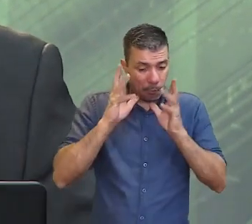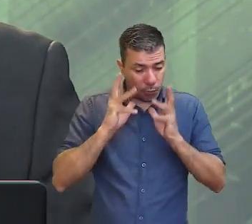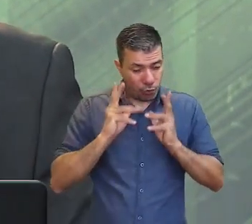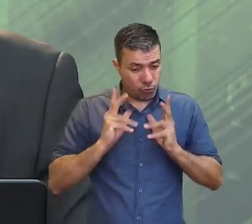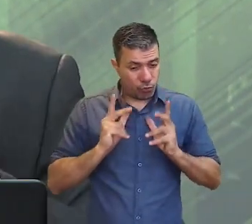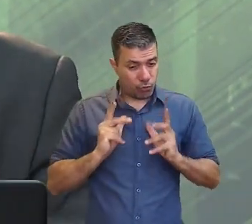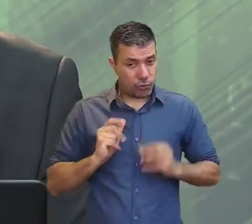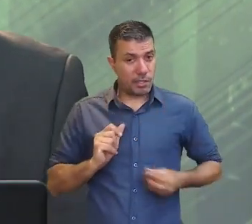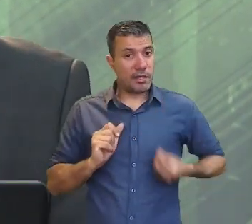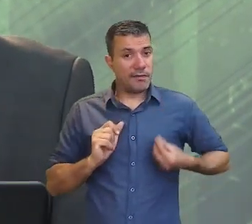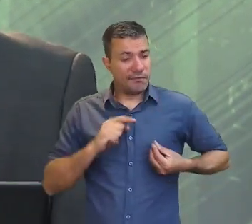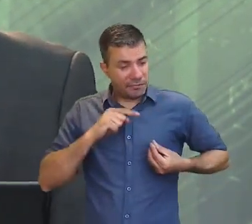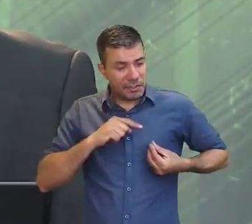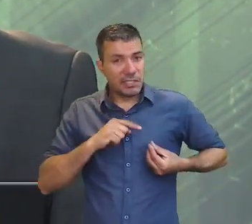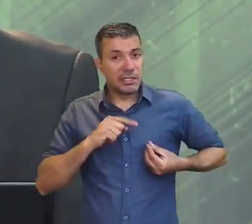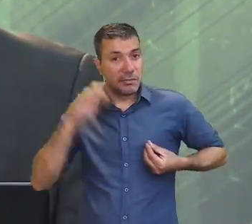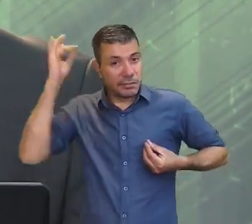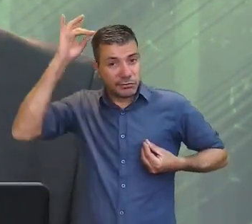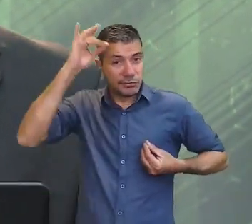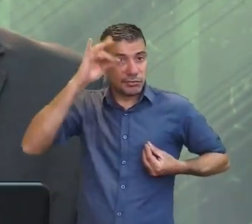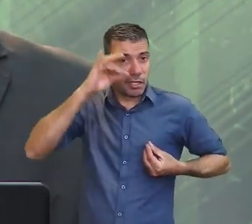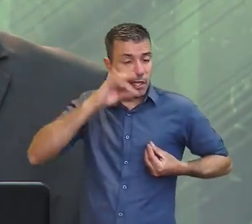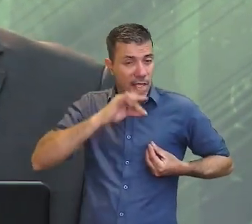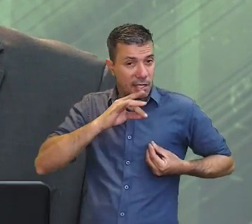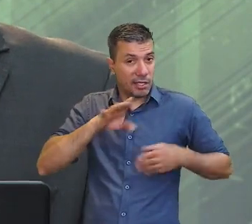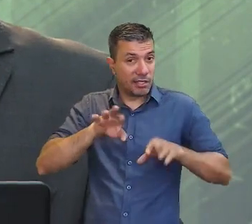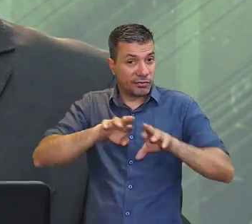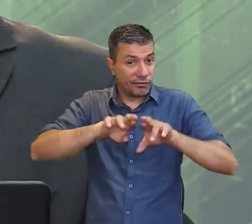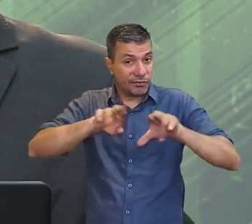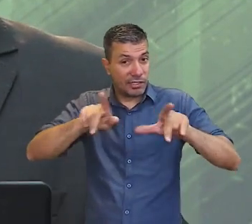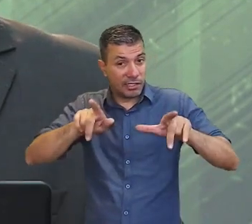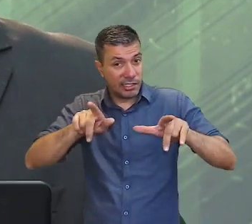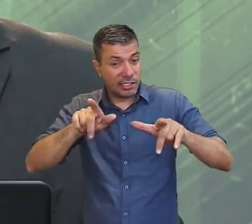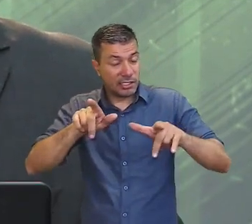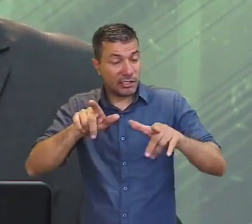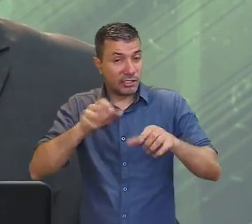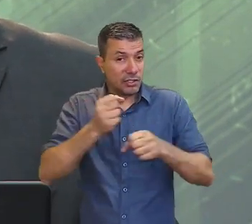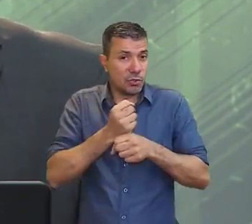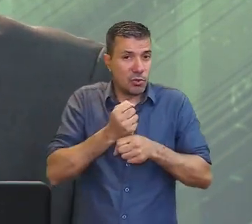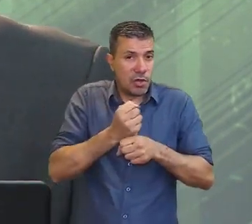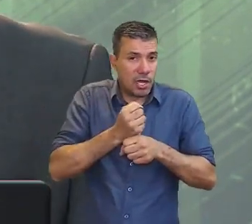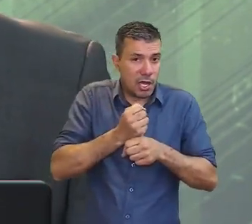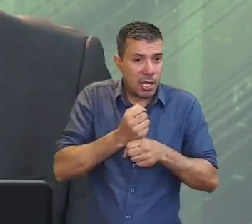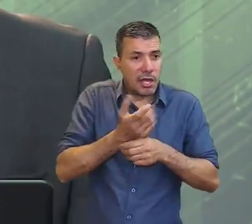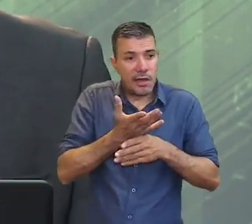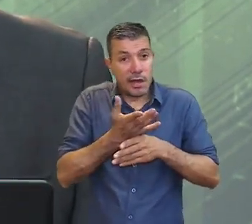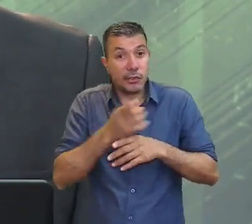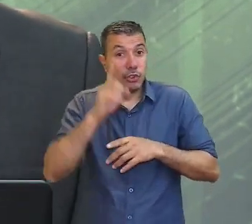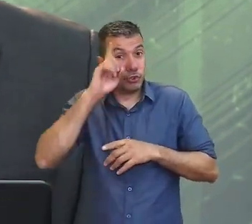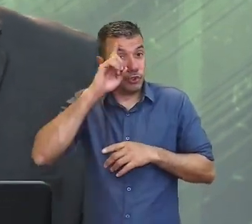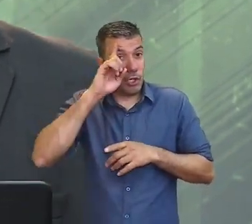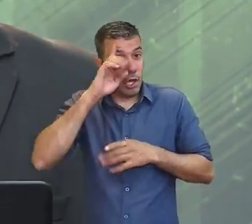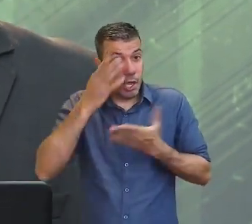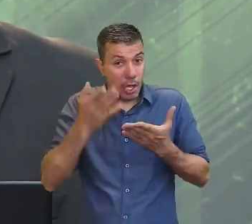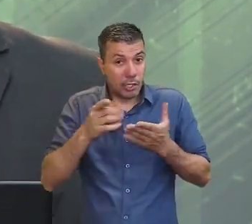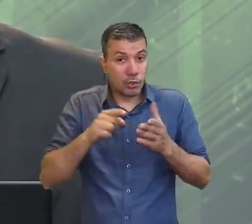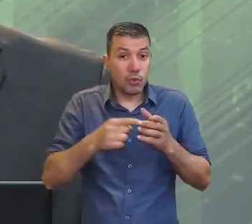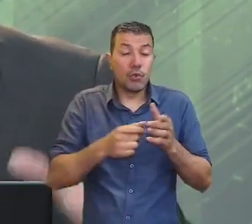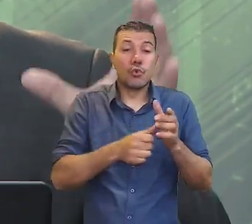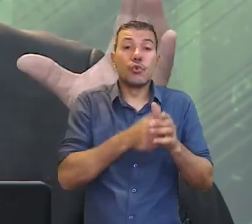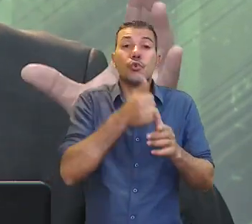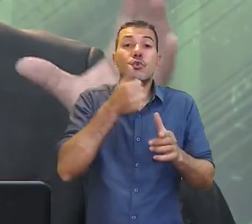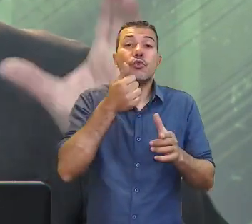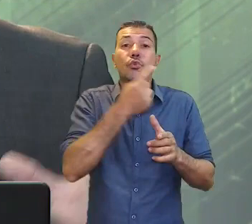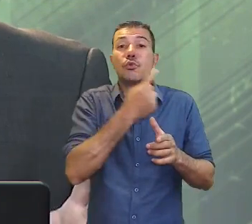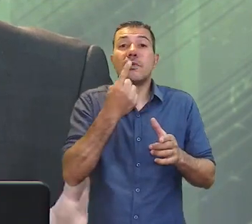pelo poder e atuação do Espírito Santo. Então, diferente do outro, que era o serviço diário, ele acontecia apenas uma vez por ano,